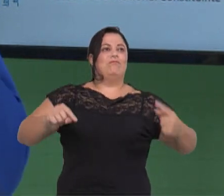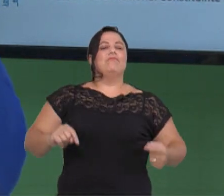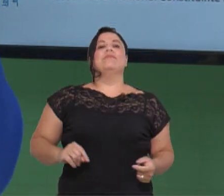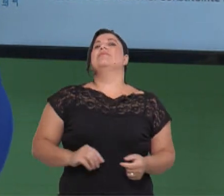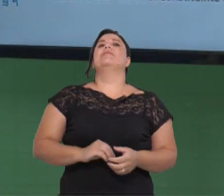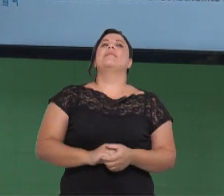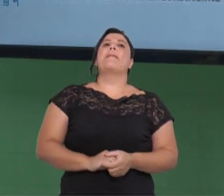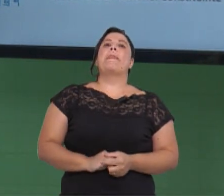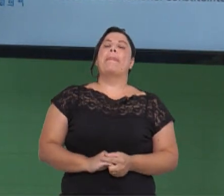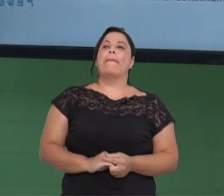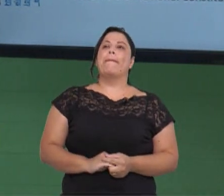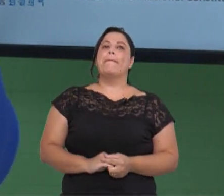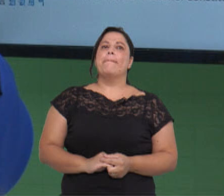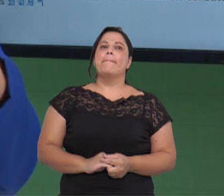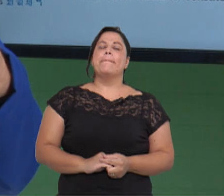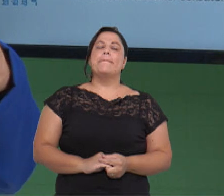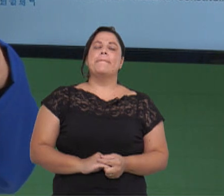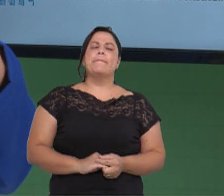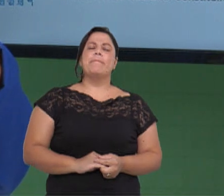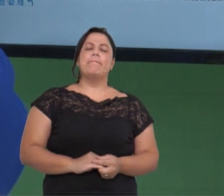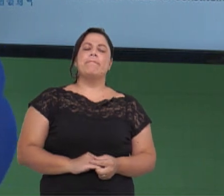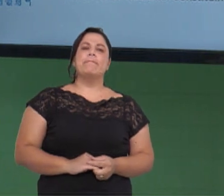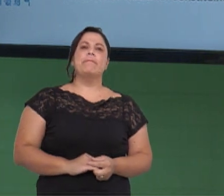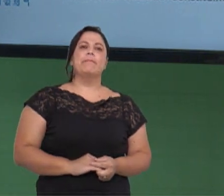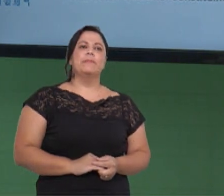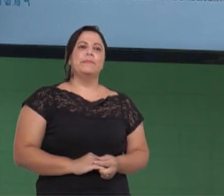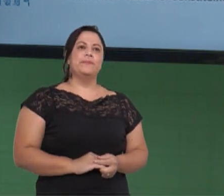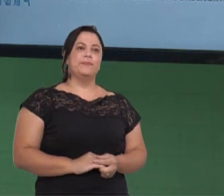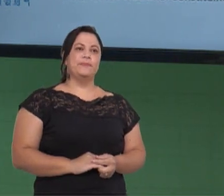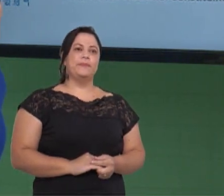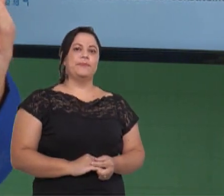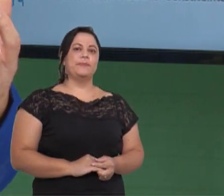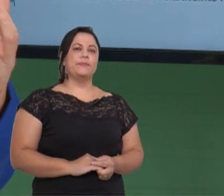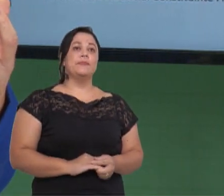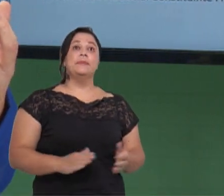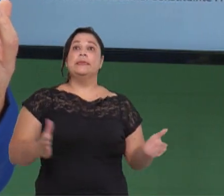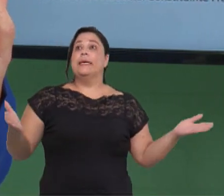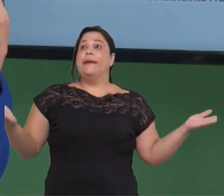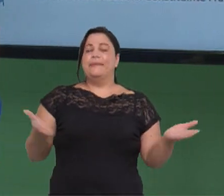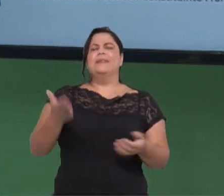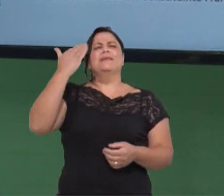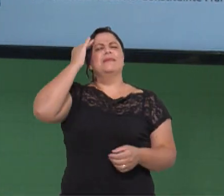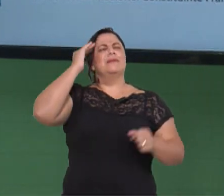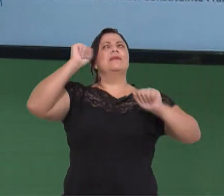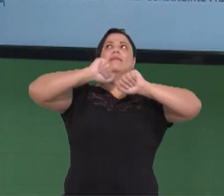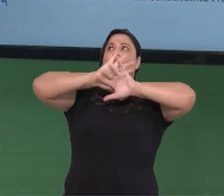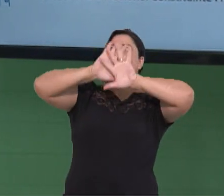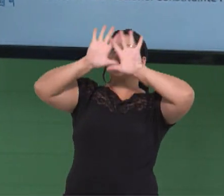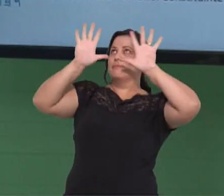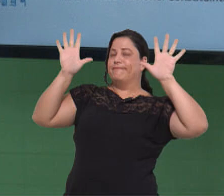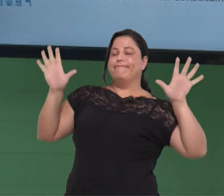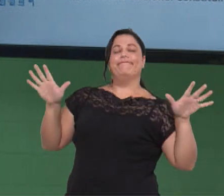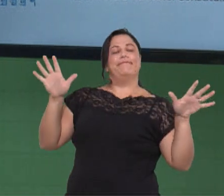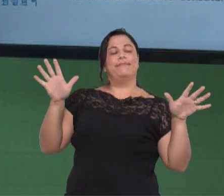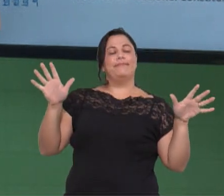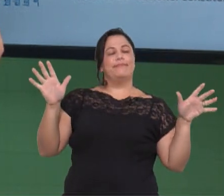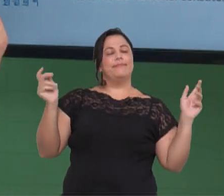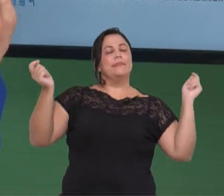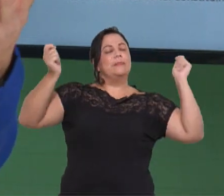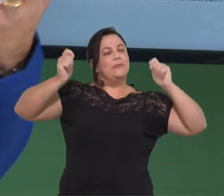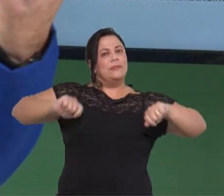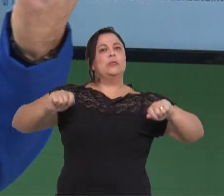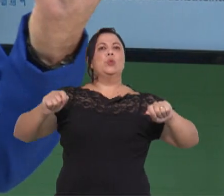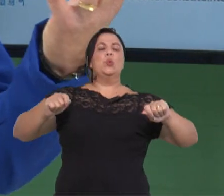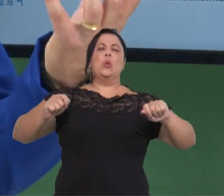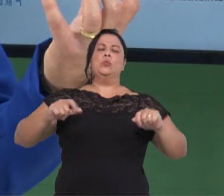Para a gente entender melhor, é como se eu tivesse alguém que quisesse permanecer